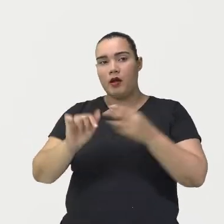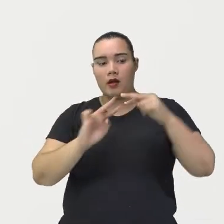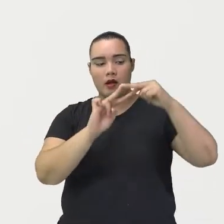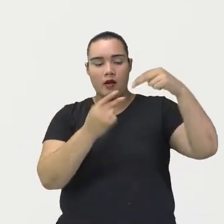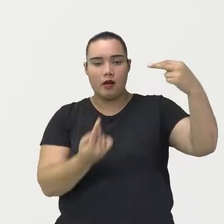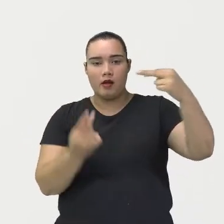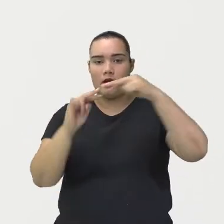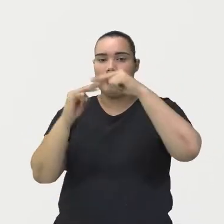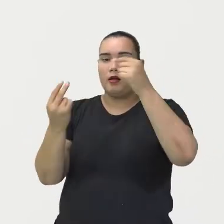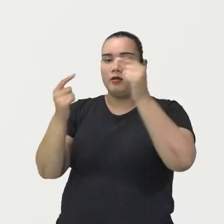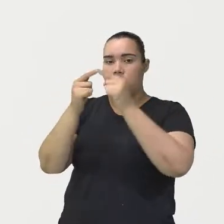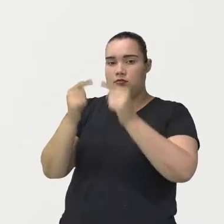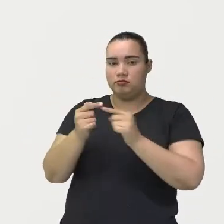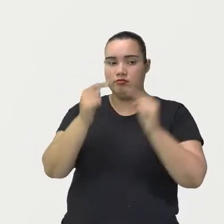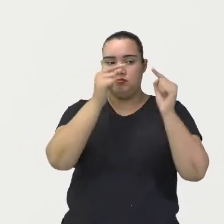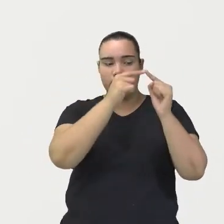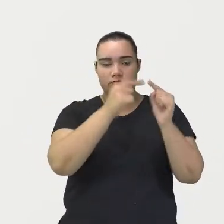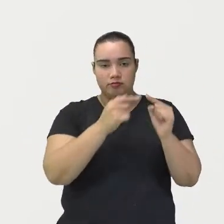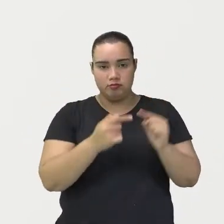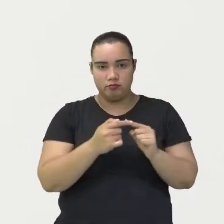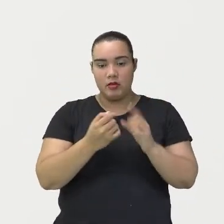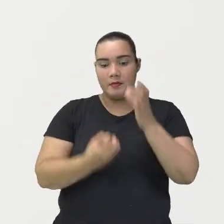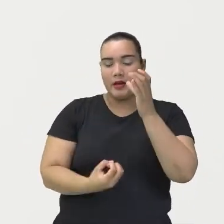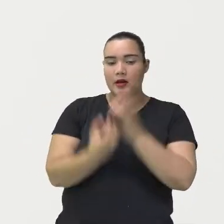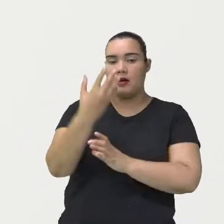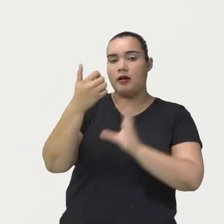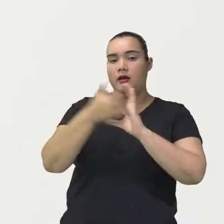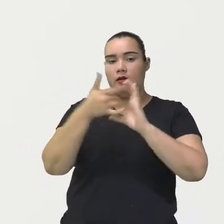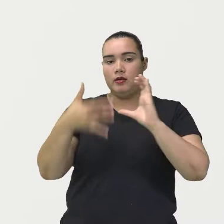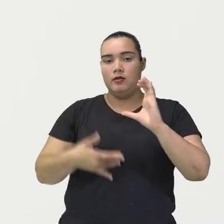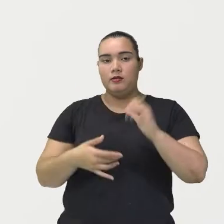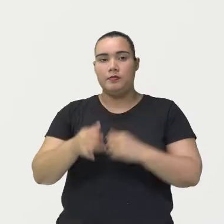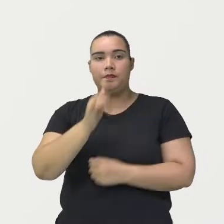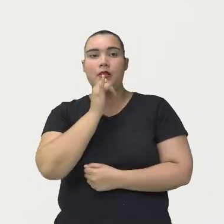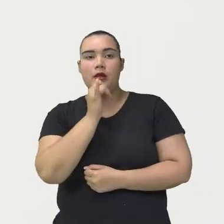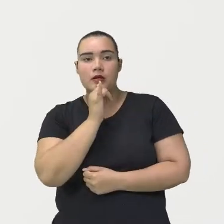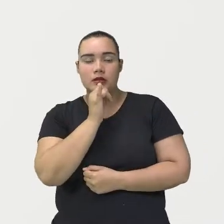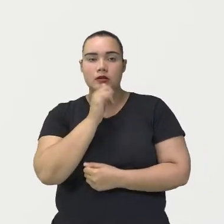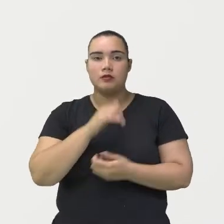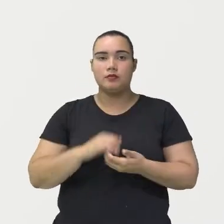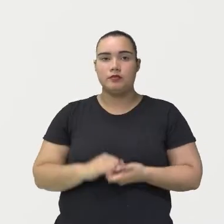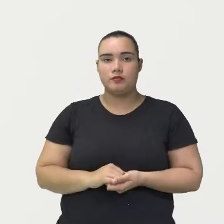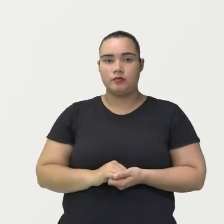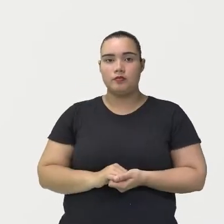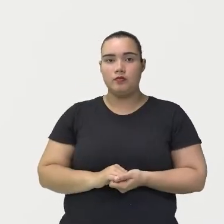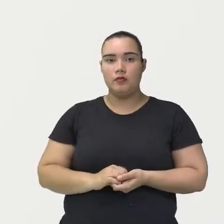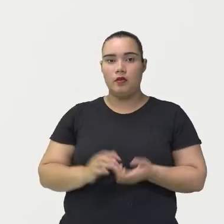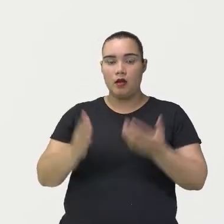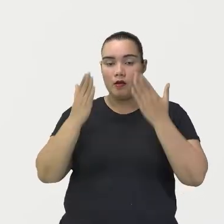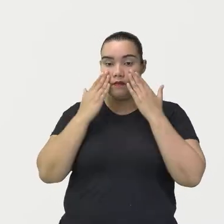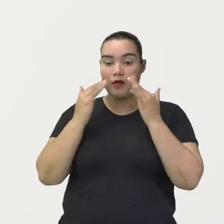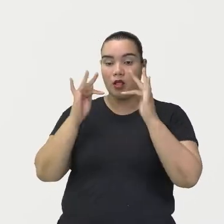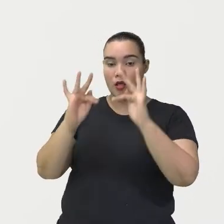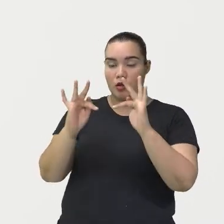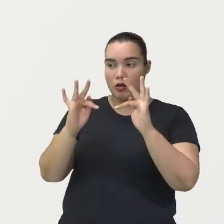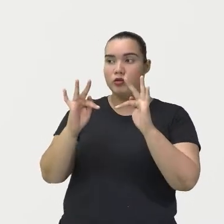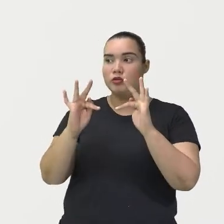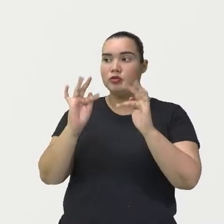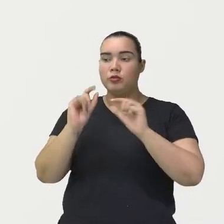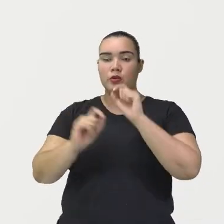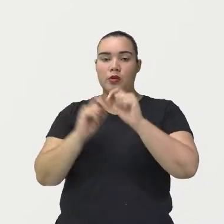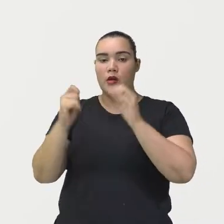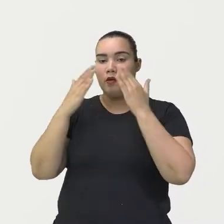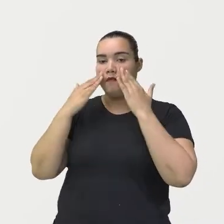para gerar uma característica. Exemplo, um fenótipo, não me esqueçam, um fenótipo é o que